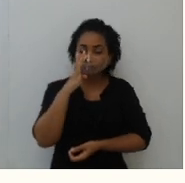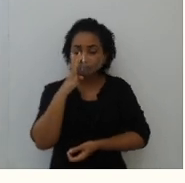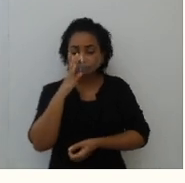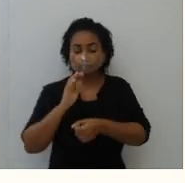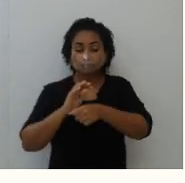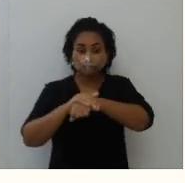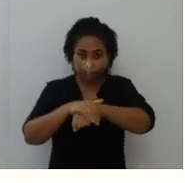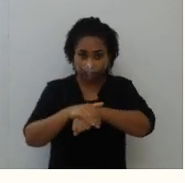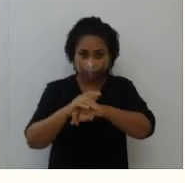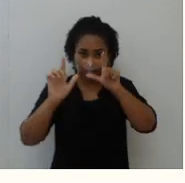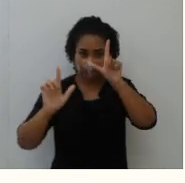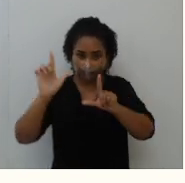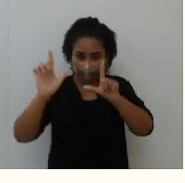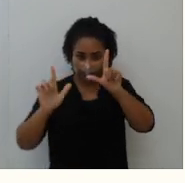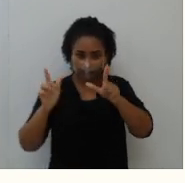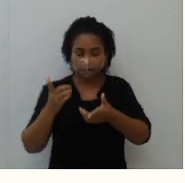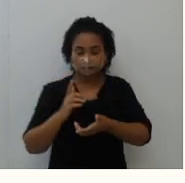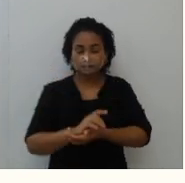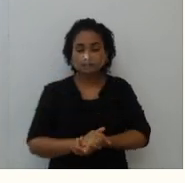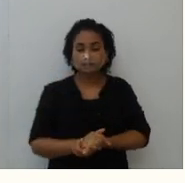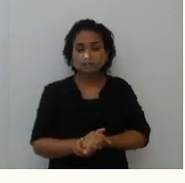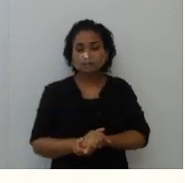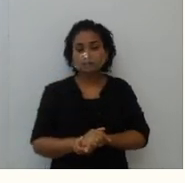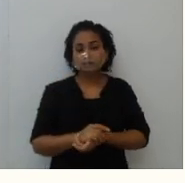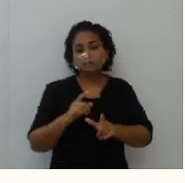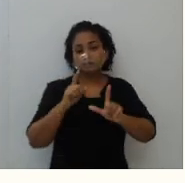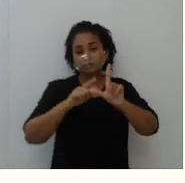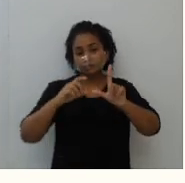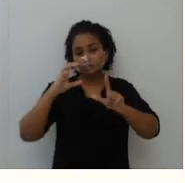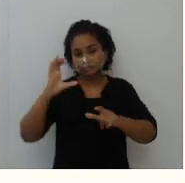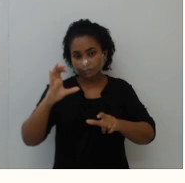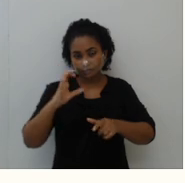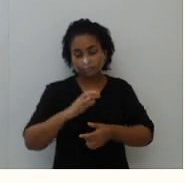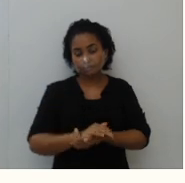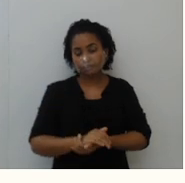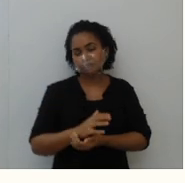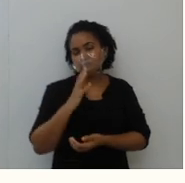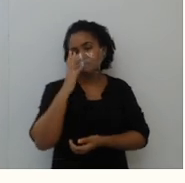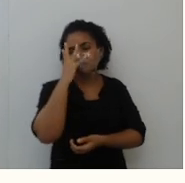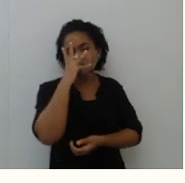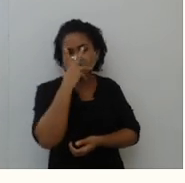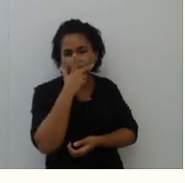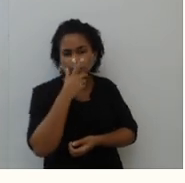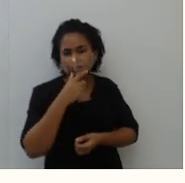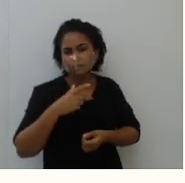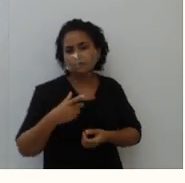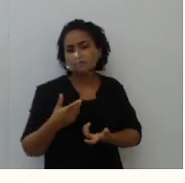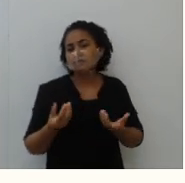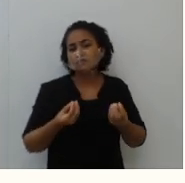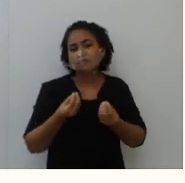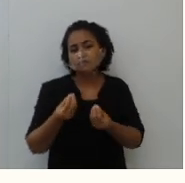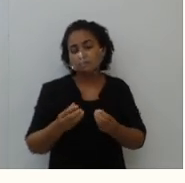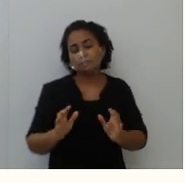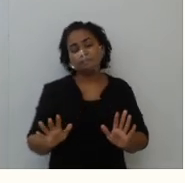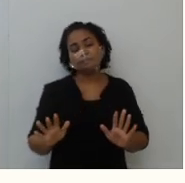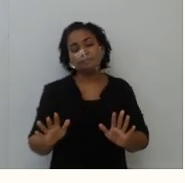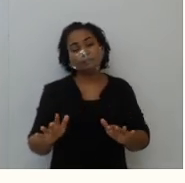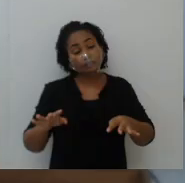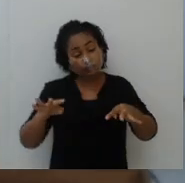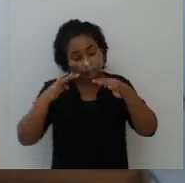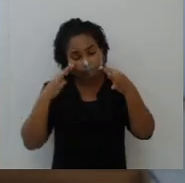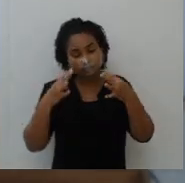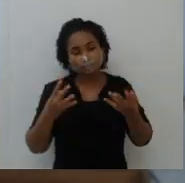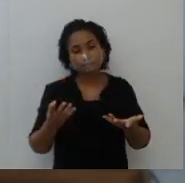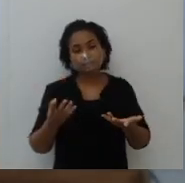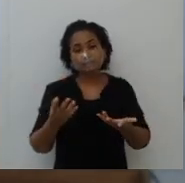C. Christian and a beautiful bike. Have. como é que vai ser? Olha, gente, presta atenção. Have